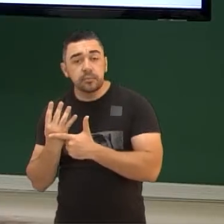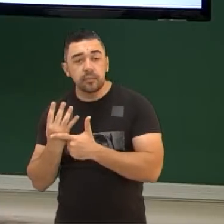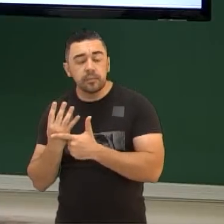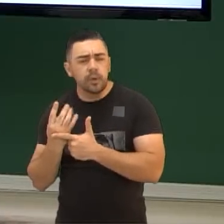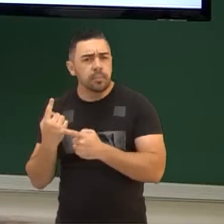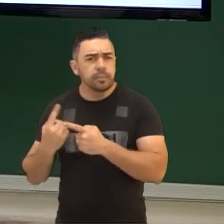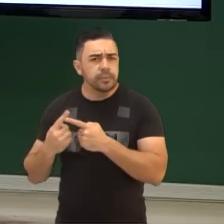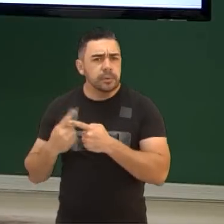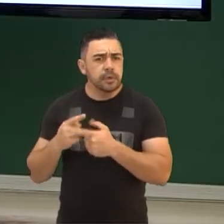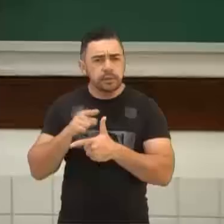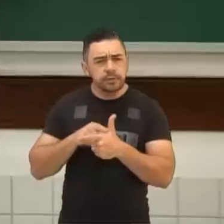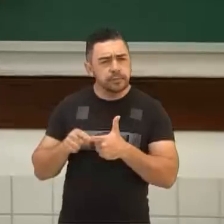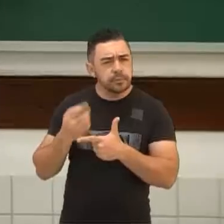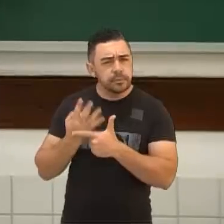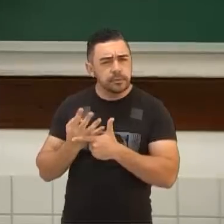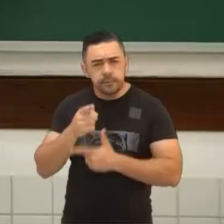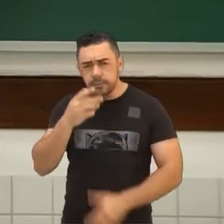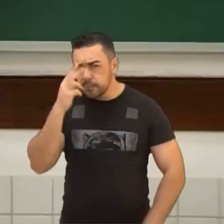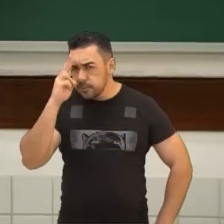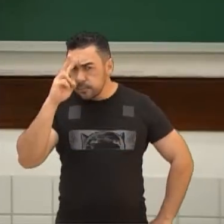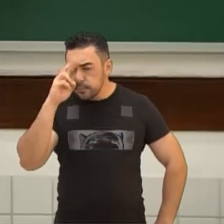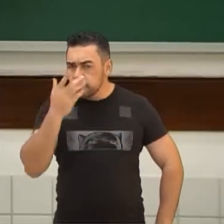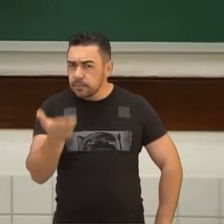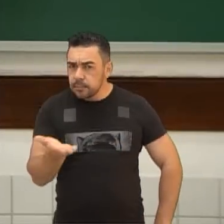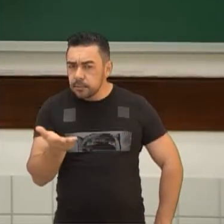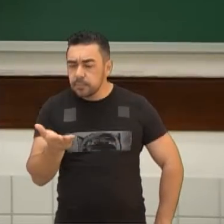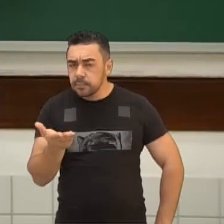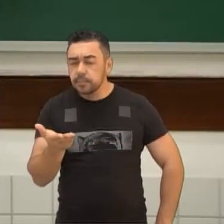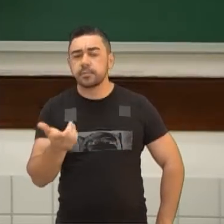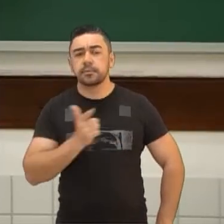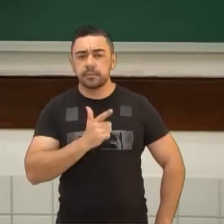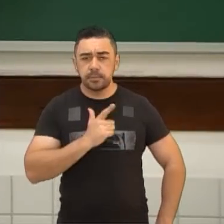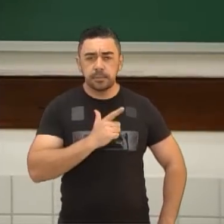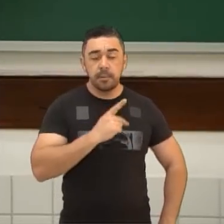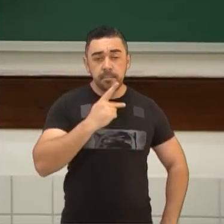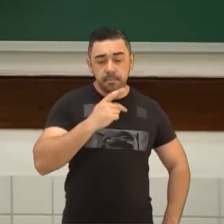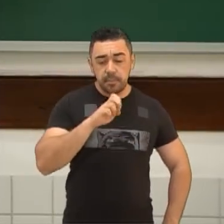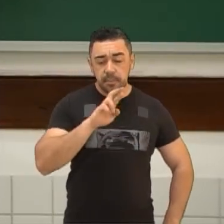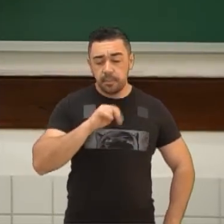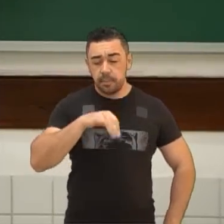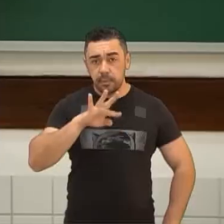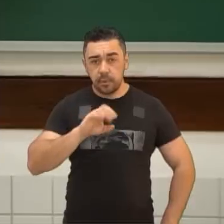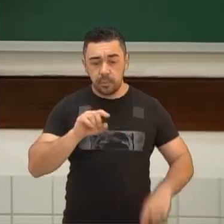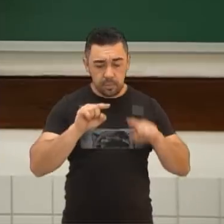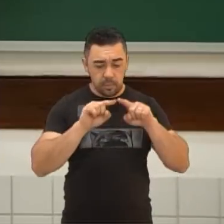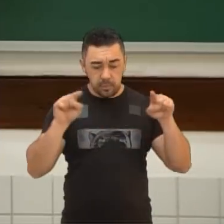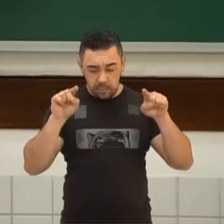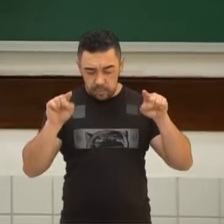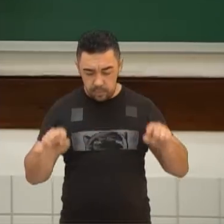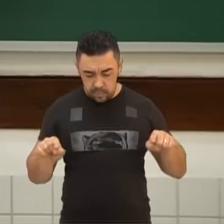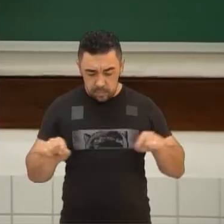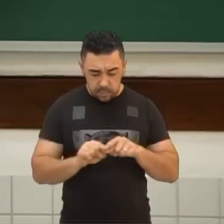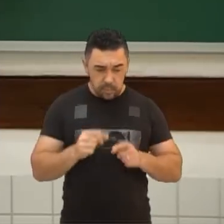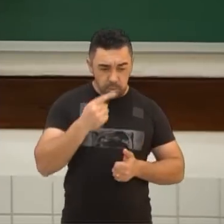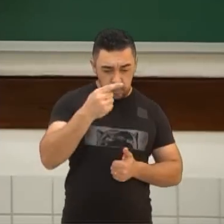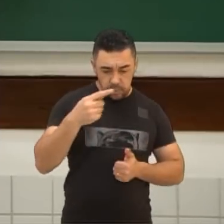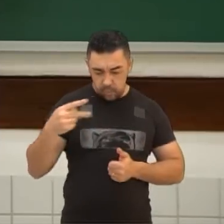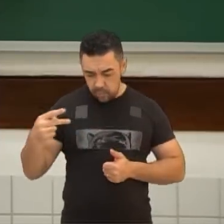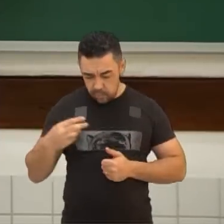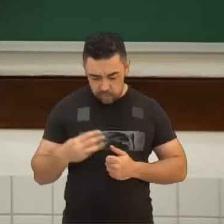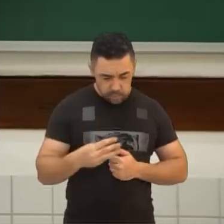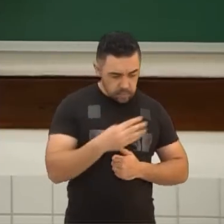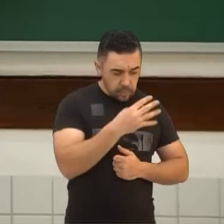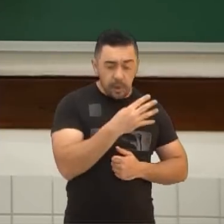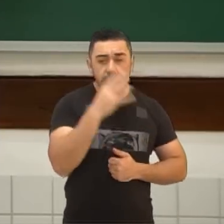por 4? Vocês não lembram por que por 4? Nós temos lá um quadrado, tem 4 ladinhos, né? A gente sabe a soma dele,